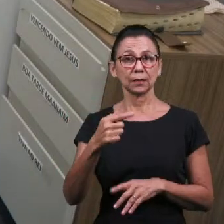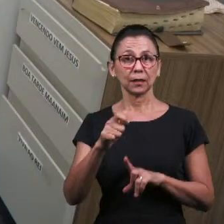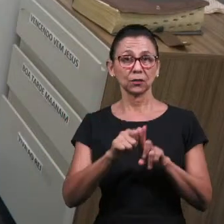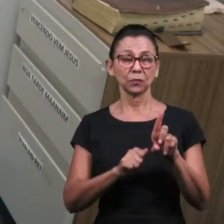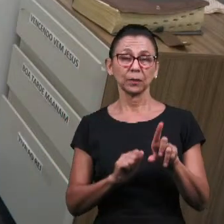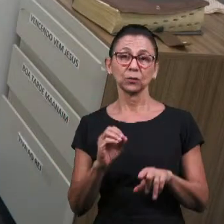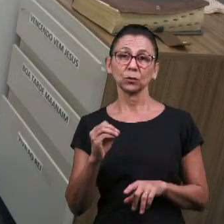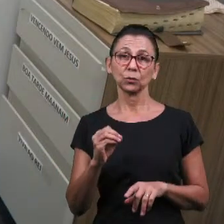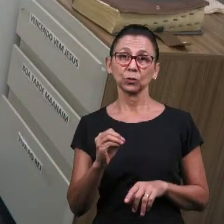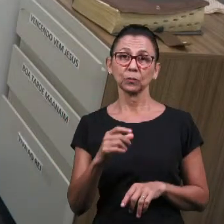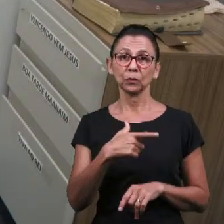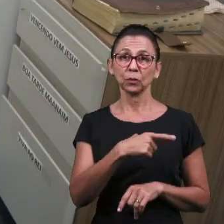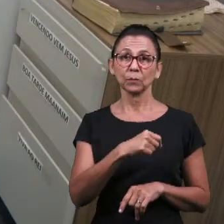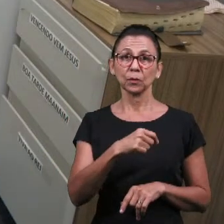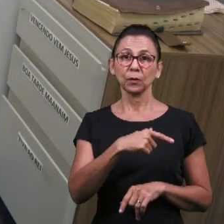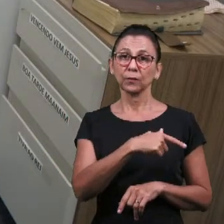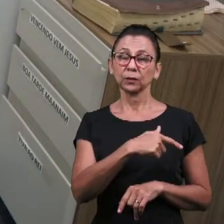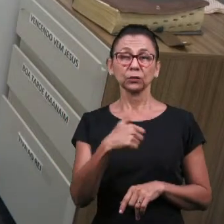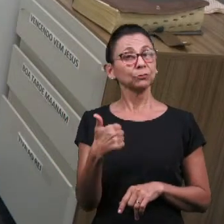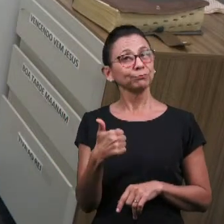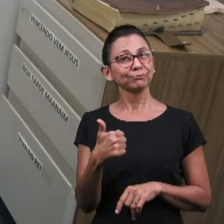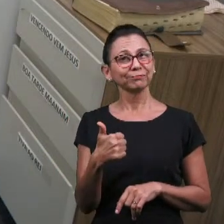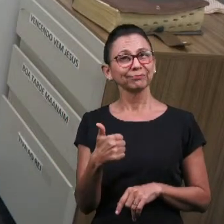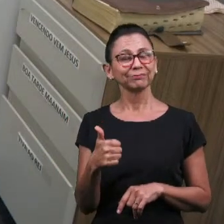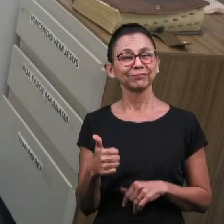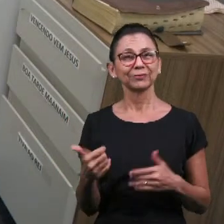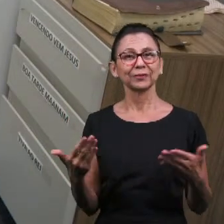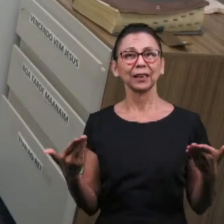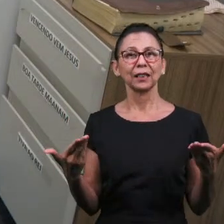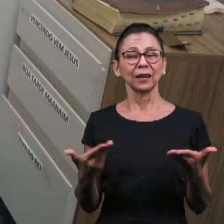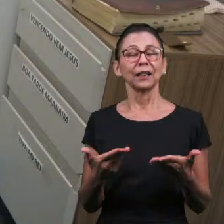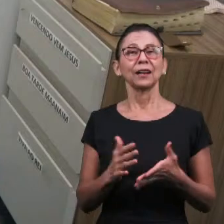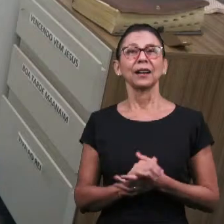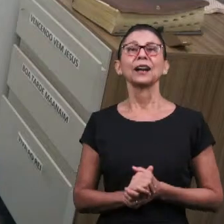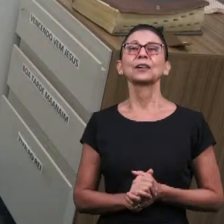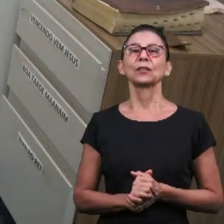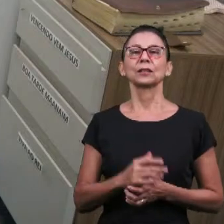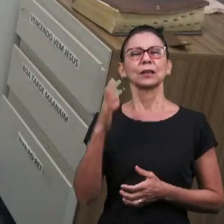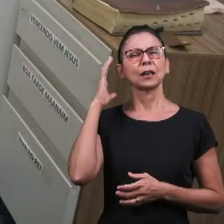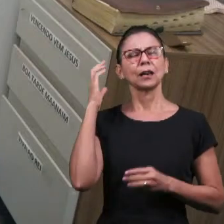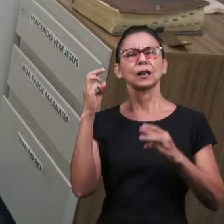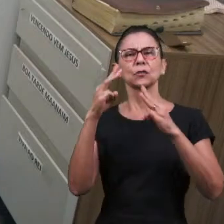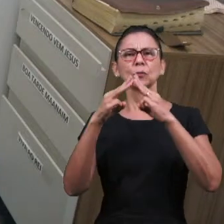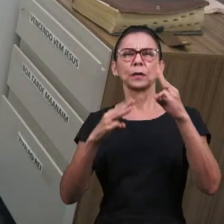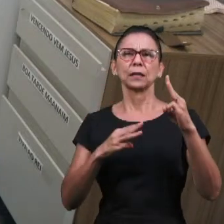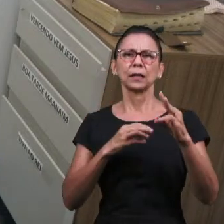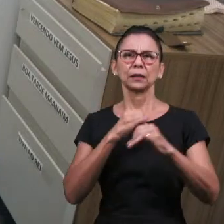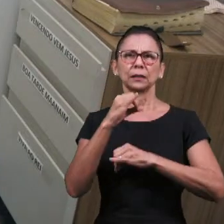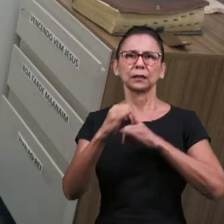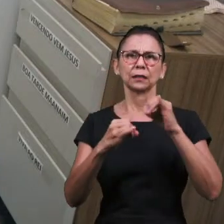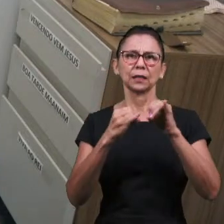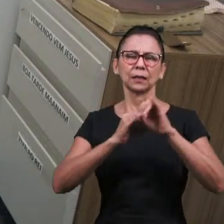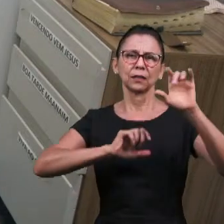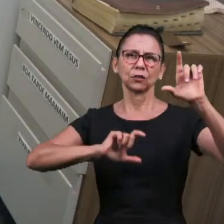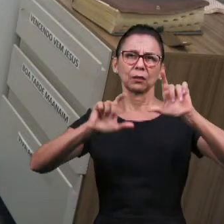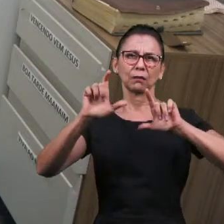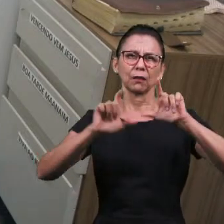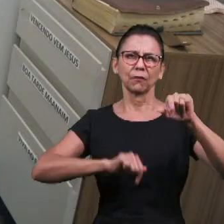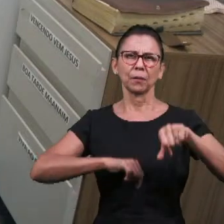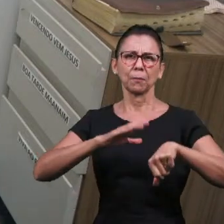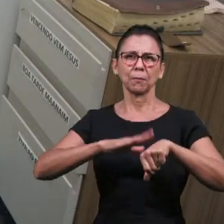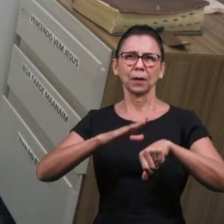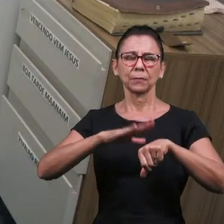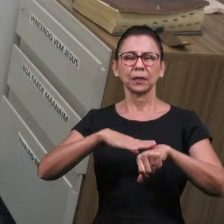2021. E a partir de agora estamos entrando no ar, agora sim, pela rádio, TV Web Manaim. São mais de 180